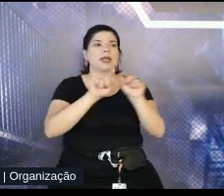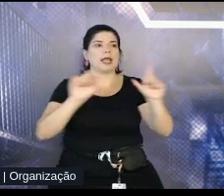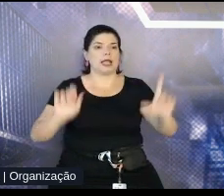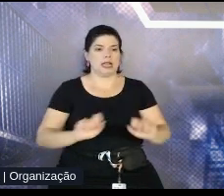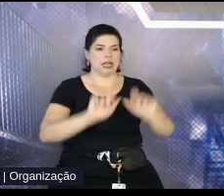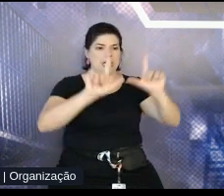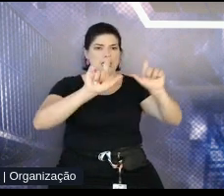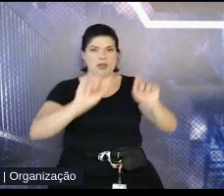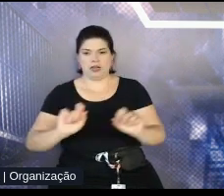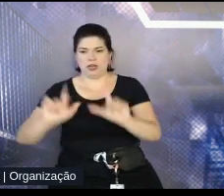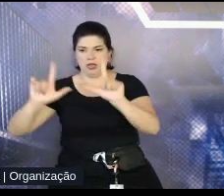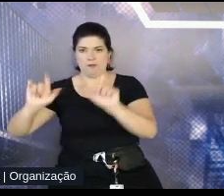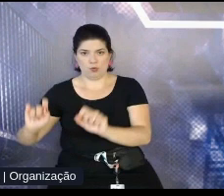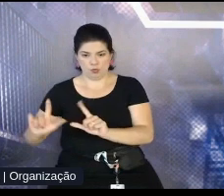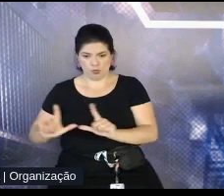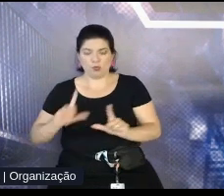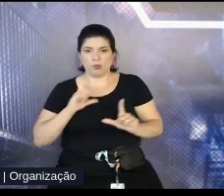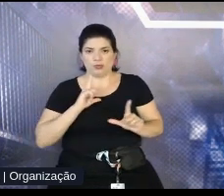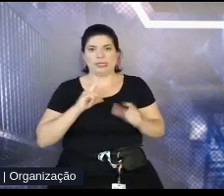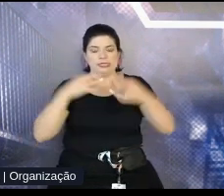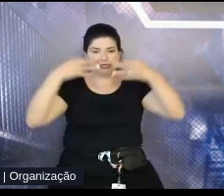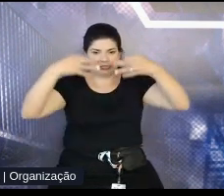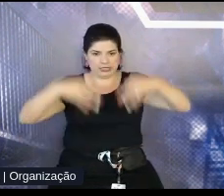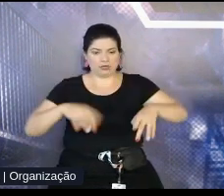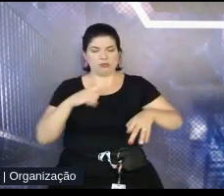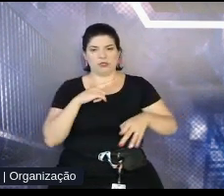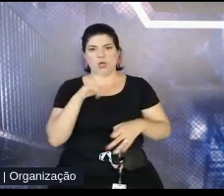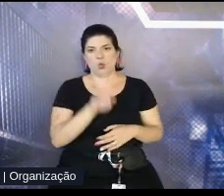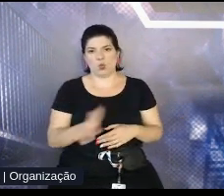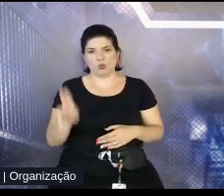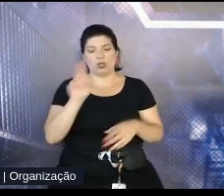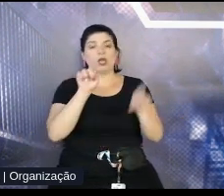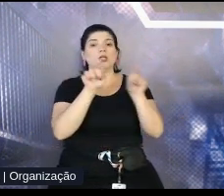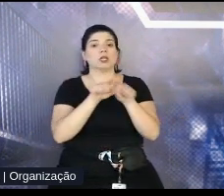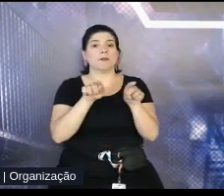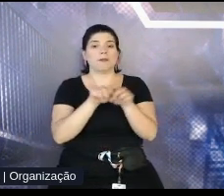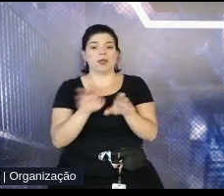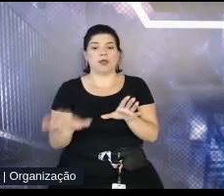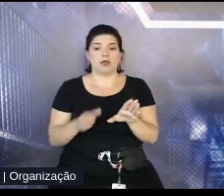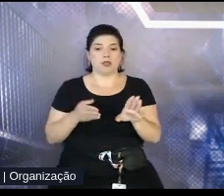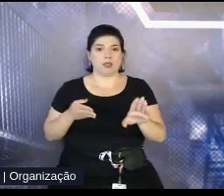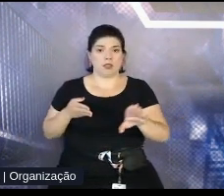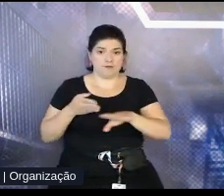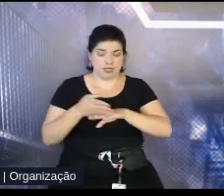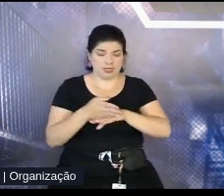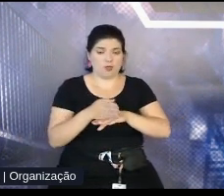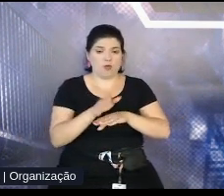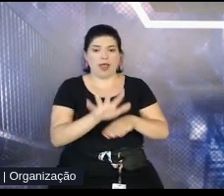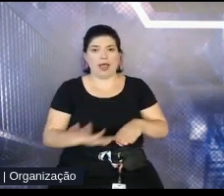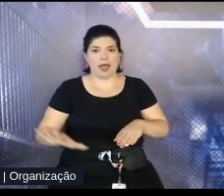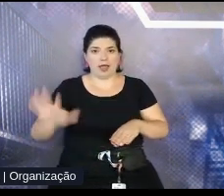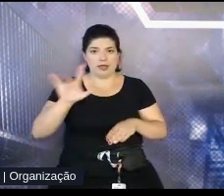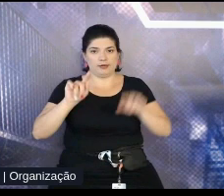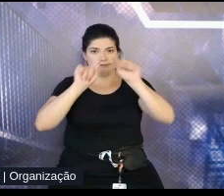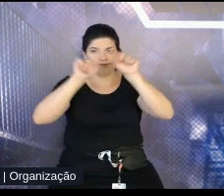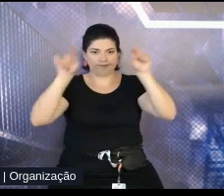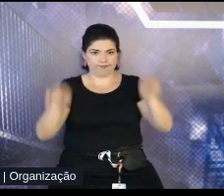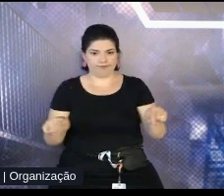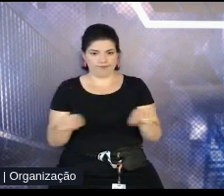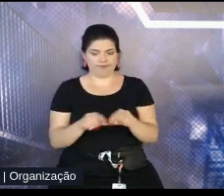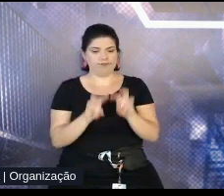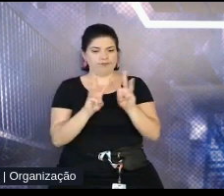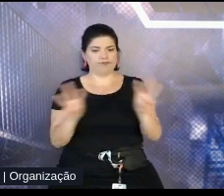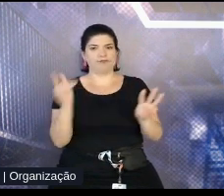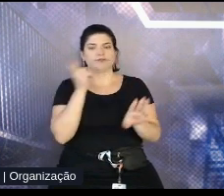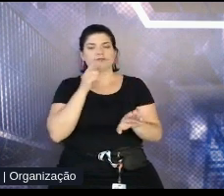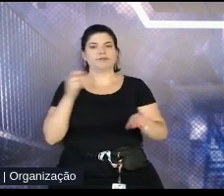inputs, né, campos de texto, input ali da aplicação. E navegação entre áreas clicáveis, se a página consegue estar dando essa navegação